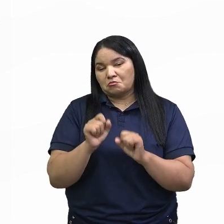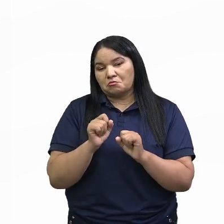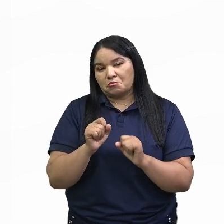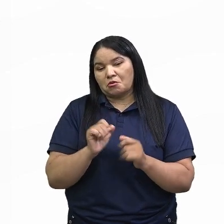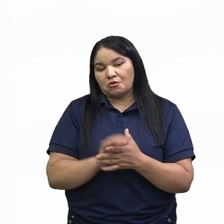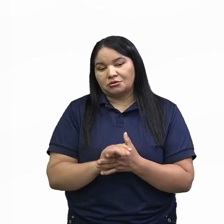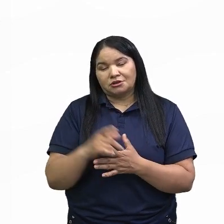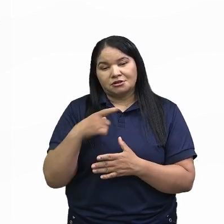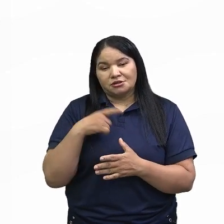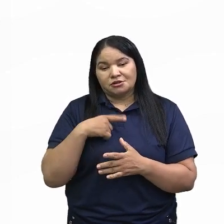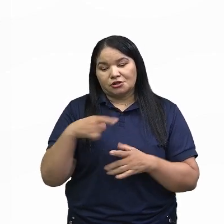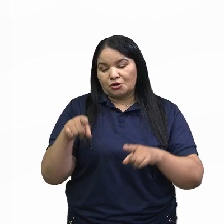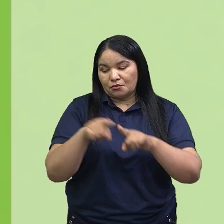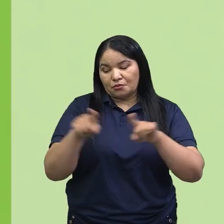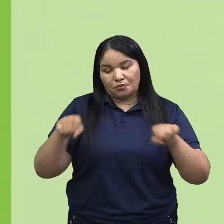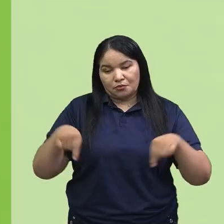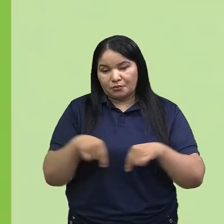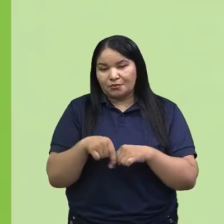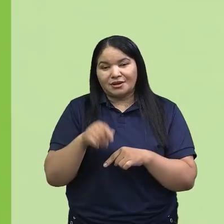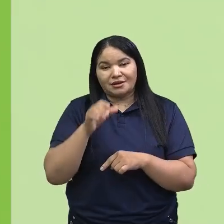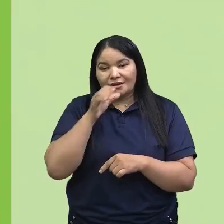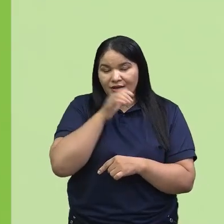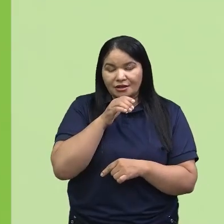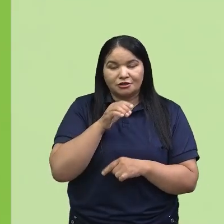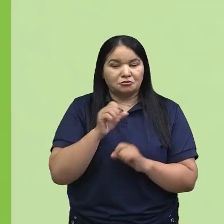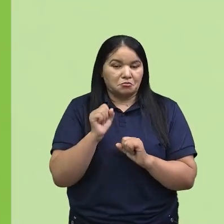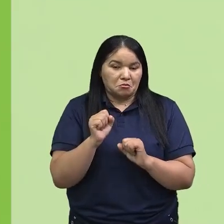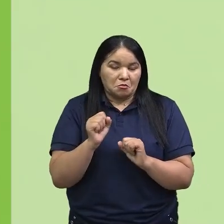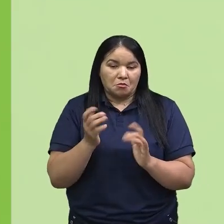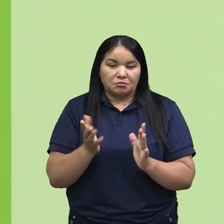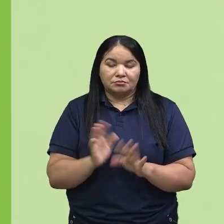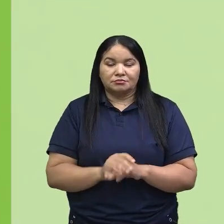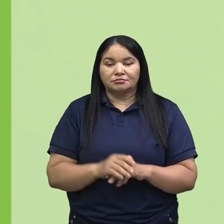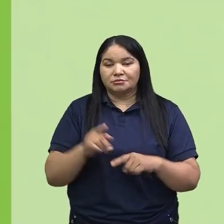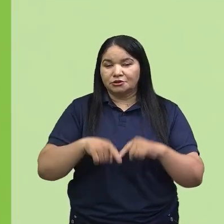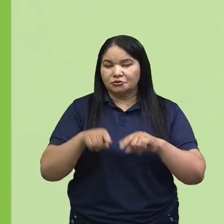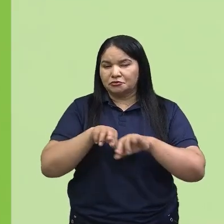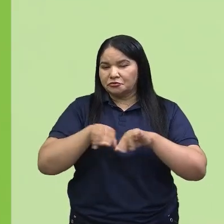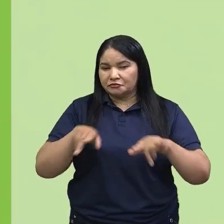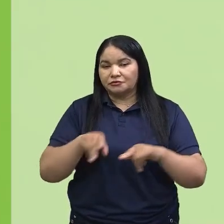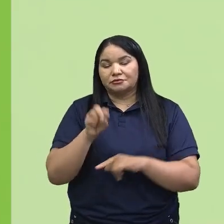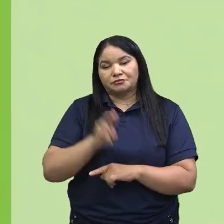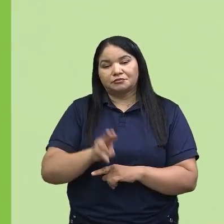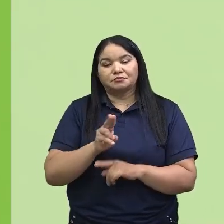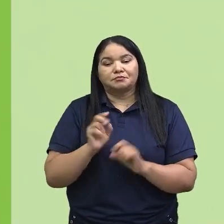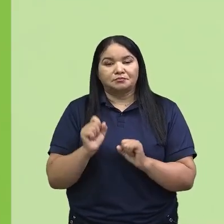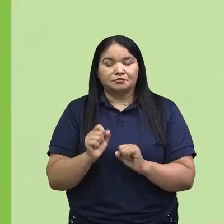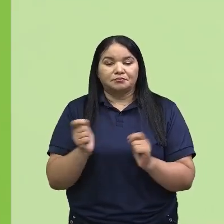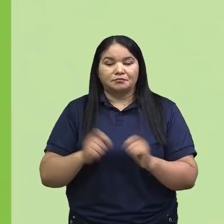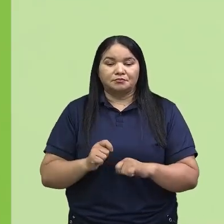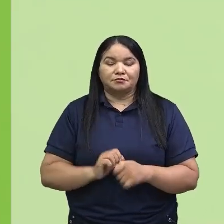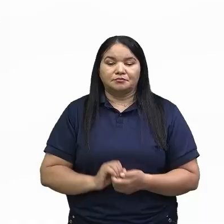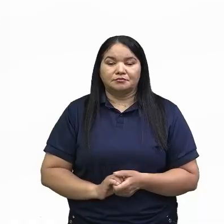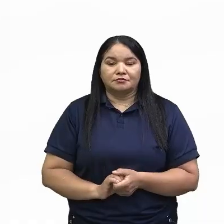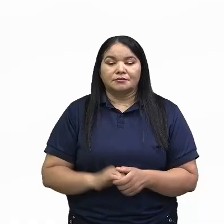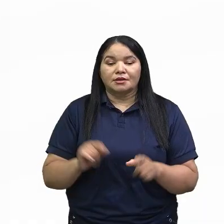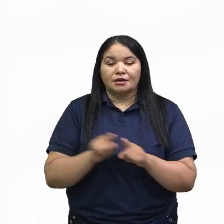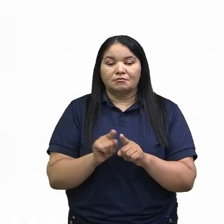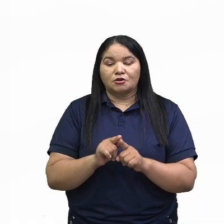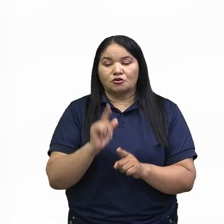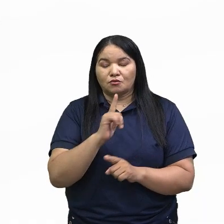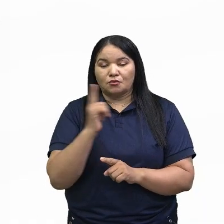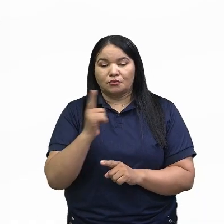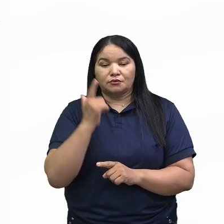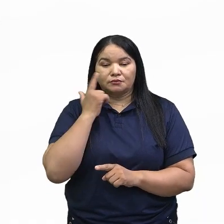ter piscinas aquecidas, chuveiros elétricos e assim por diante. Também temos a questão da